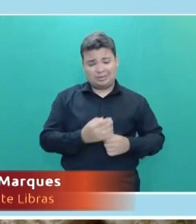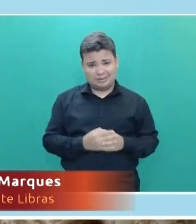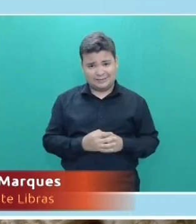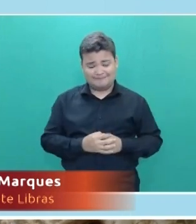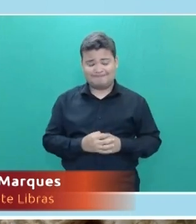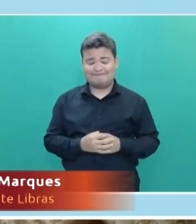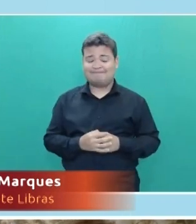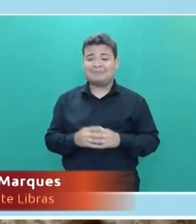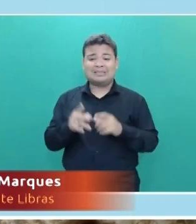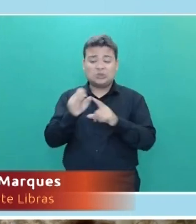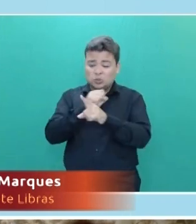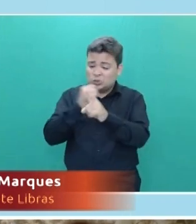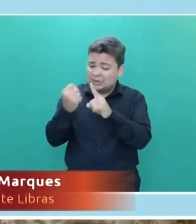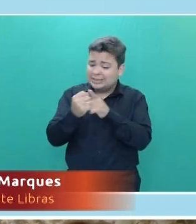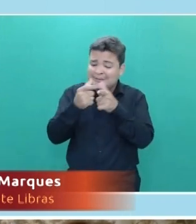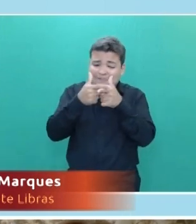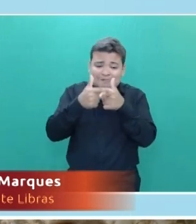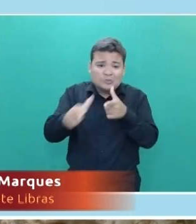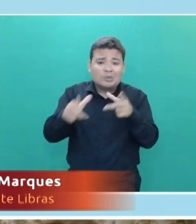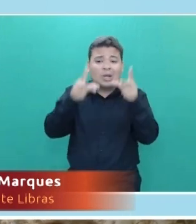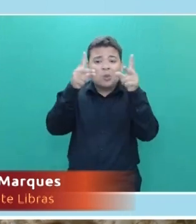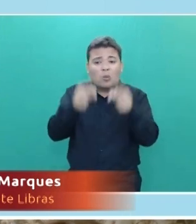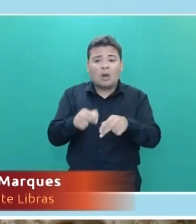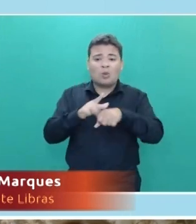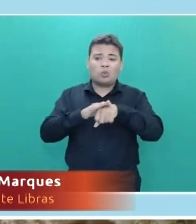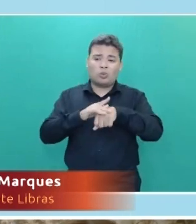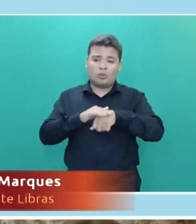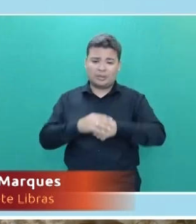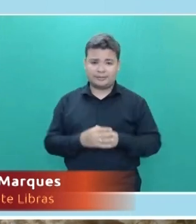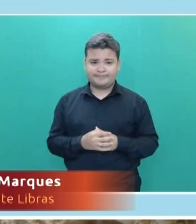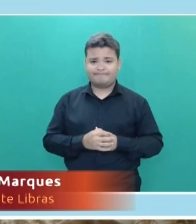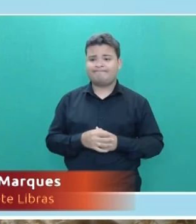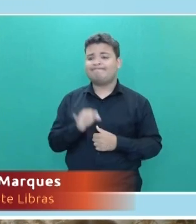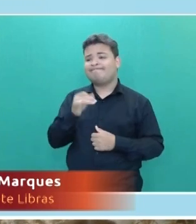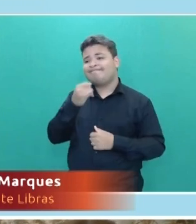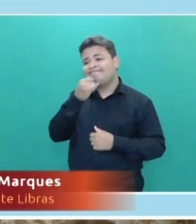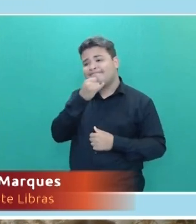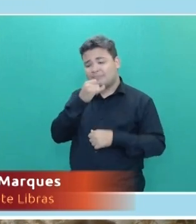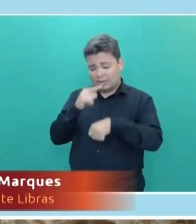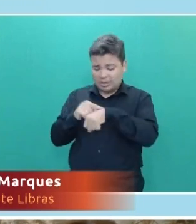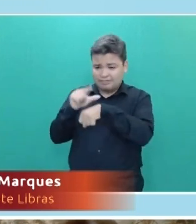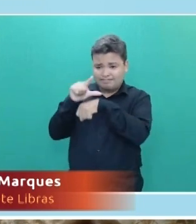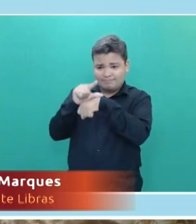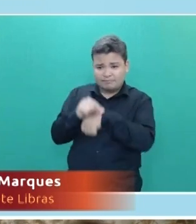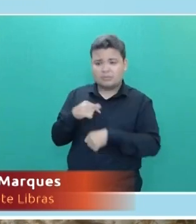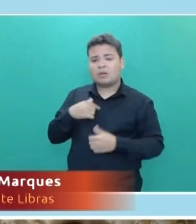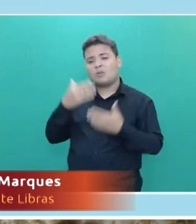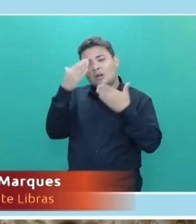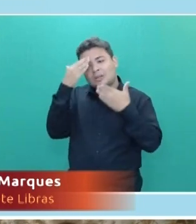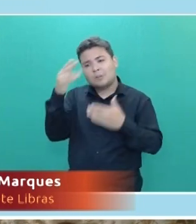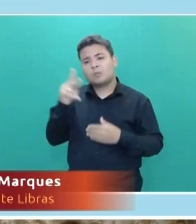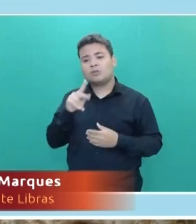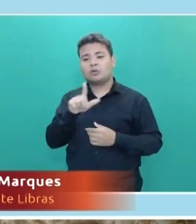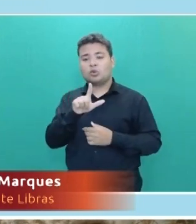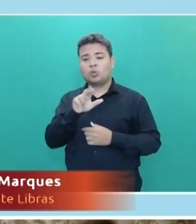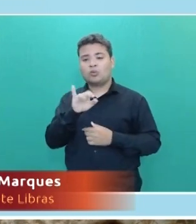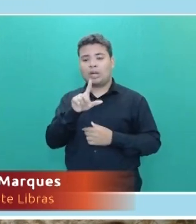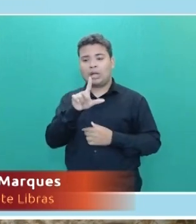diria assim. Bom, infelizmente nosso tempo está chegando ao fim. Queria agradecer a professora Lueli, muito obrigada pela sua